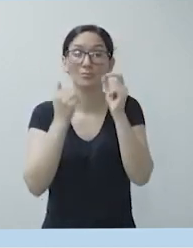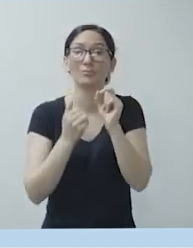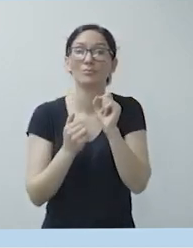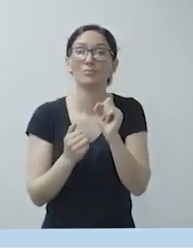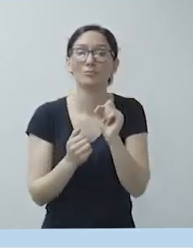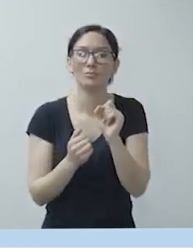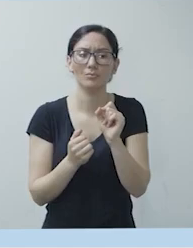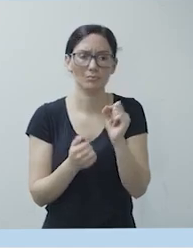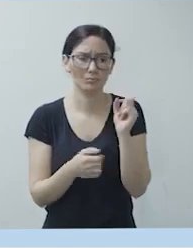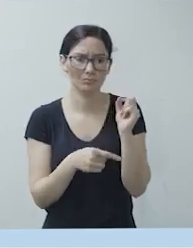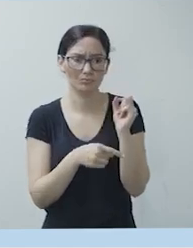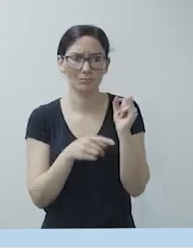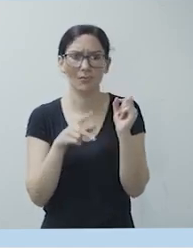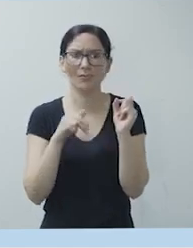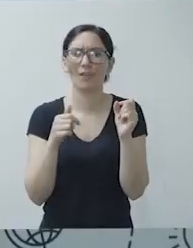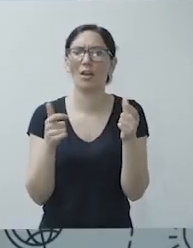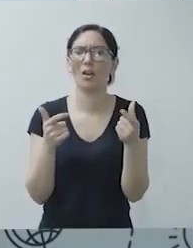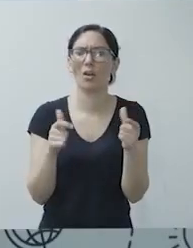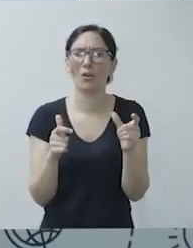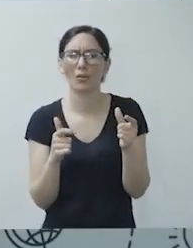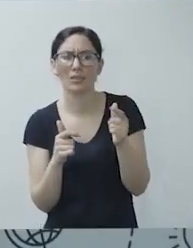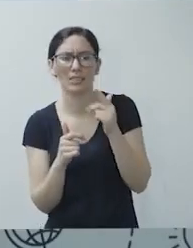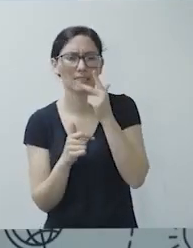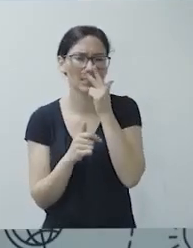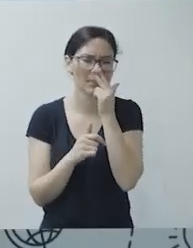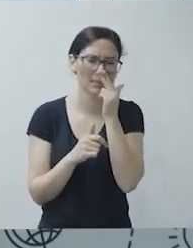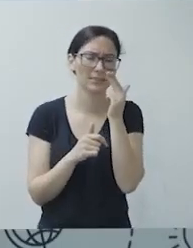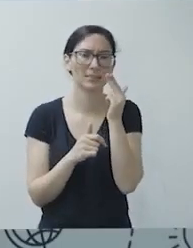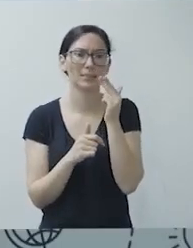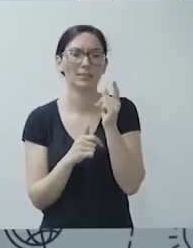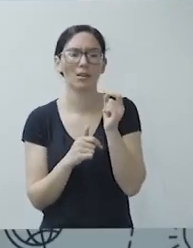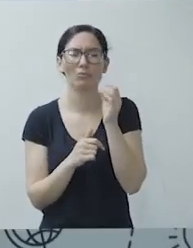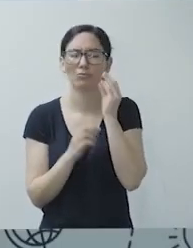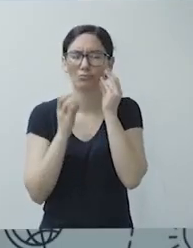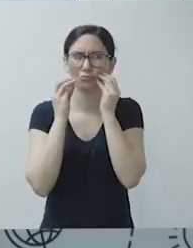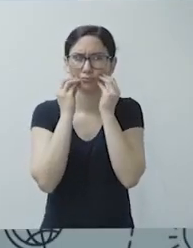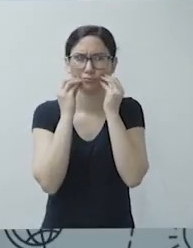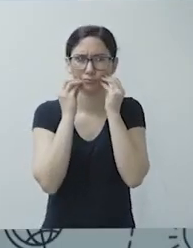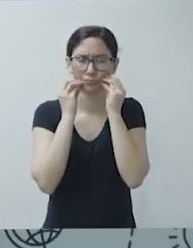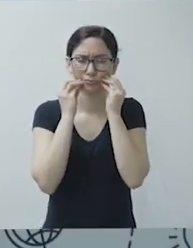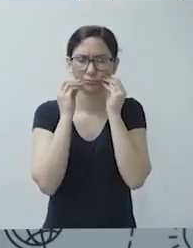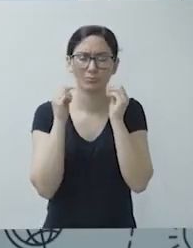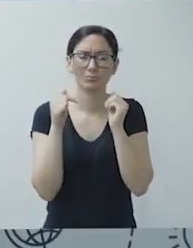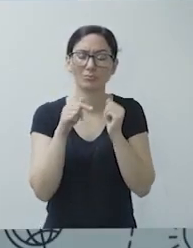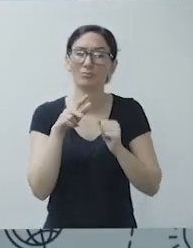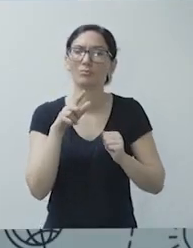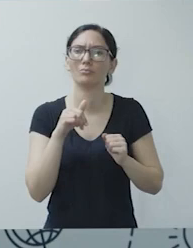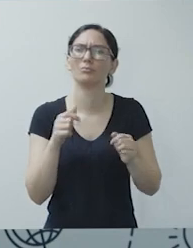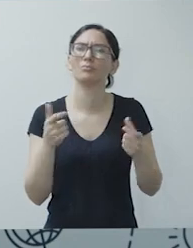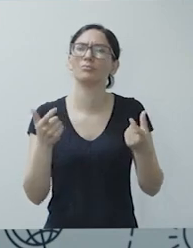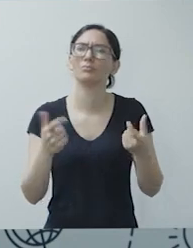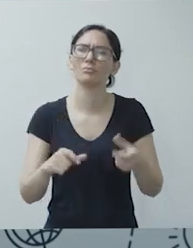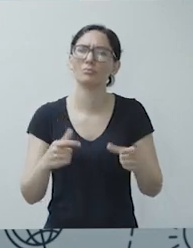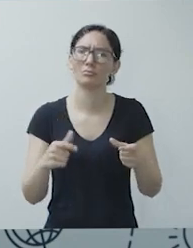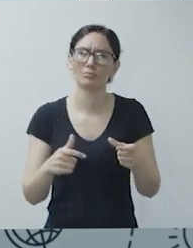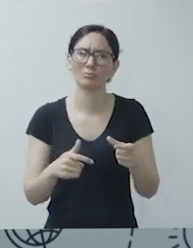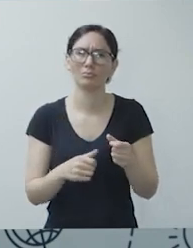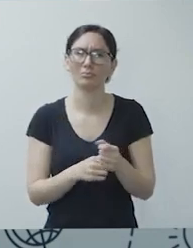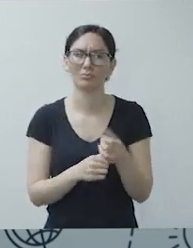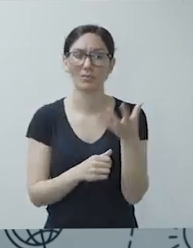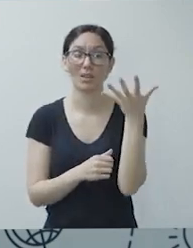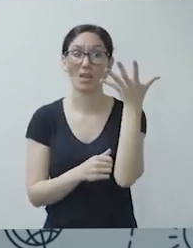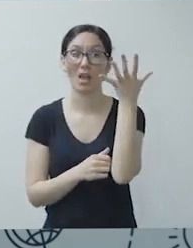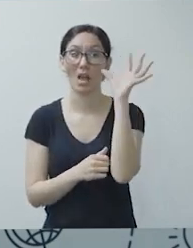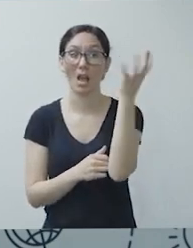ó, tão bonitinho, não é mesmo? Será que ele vai estar aqui